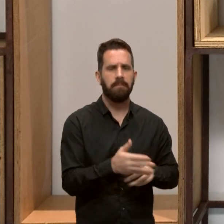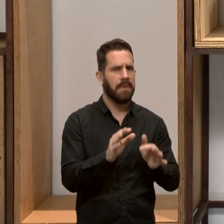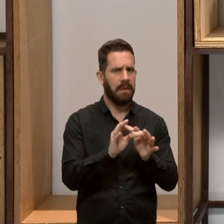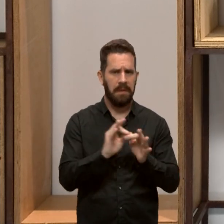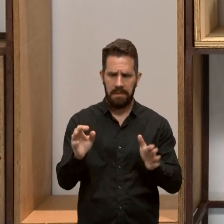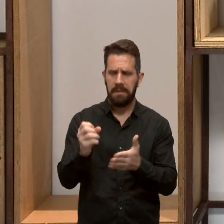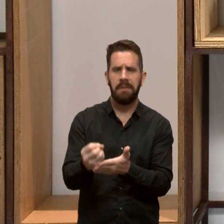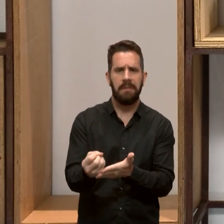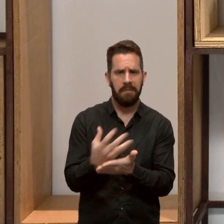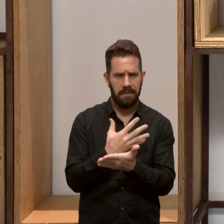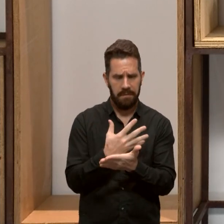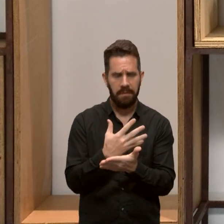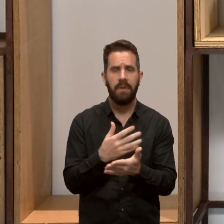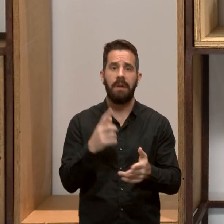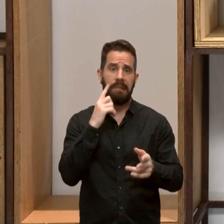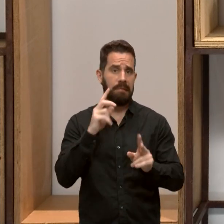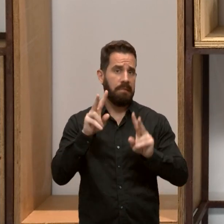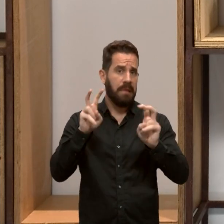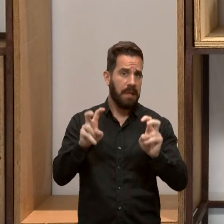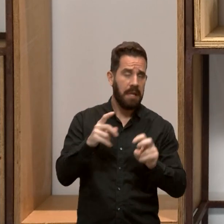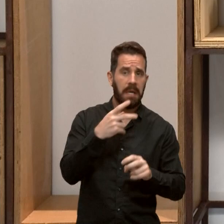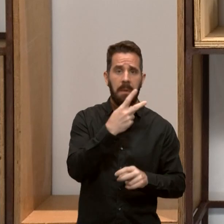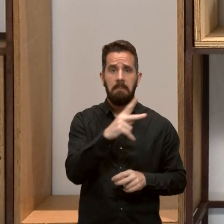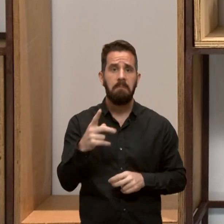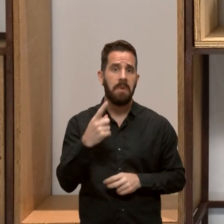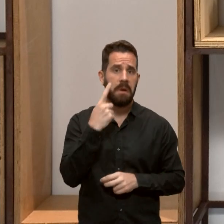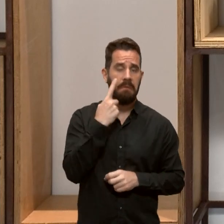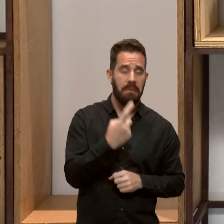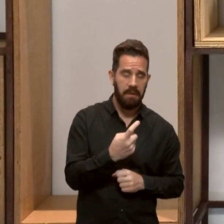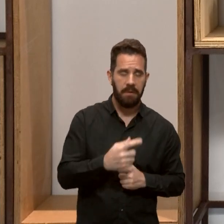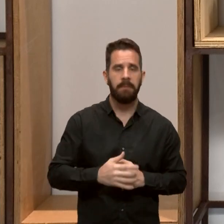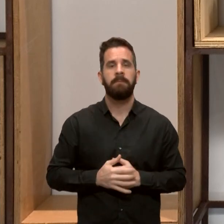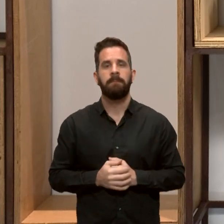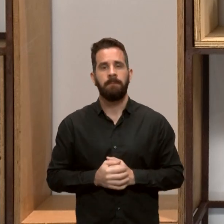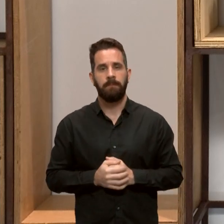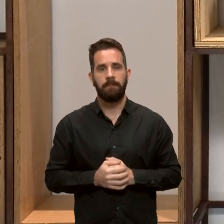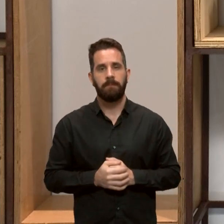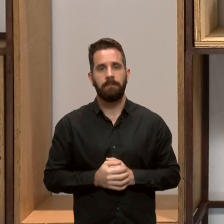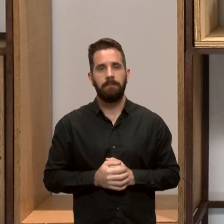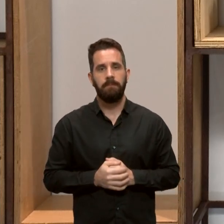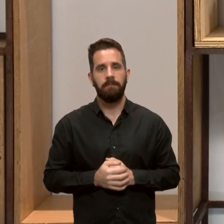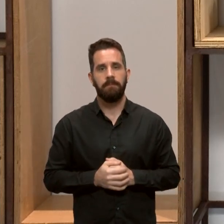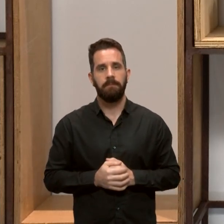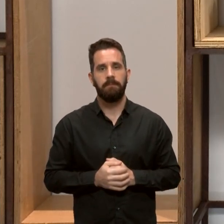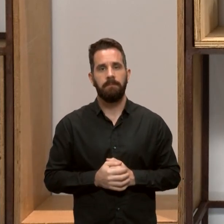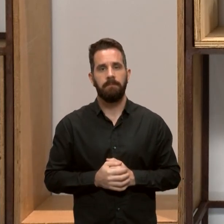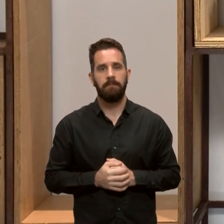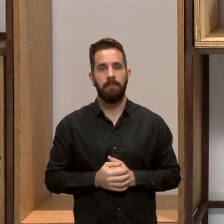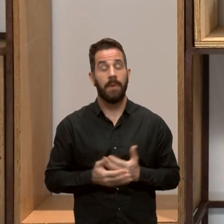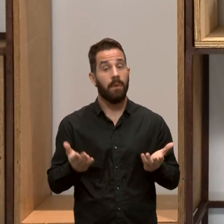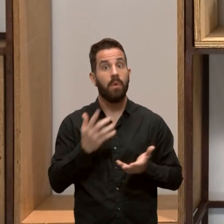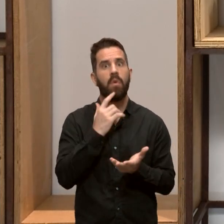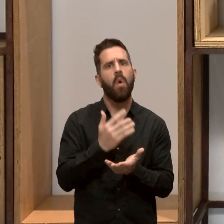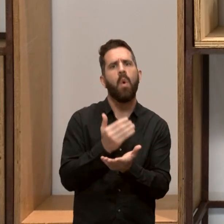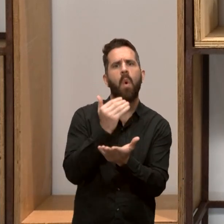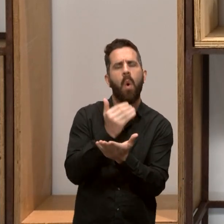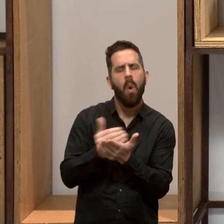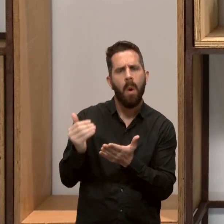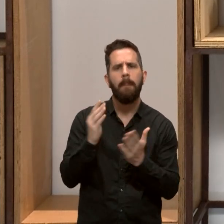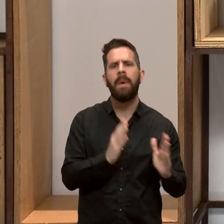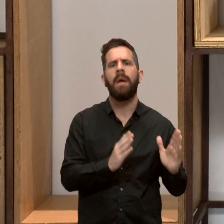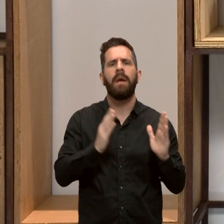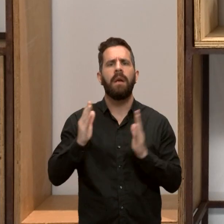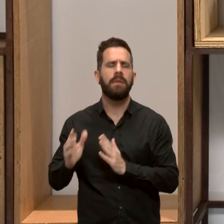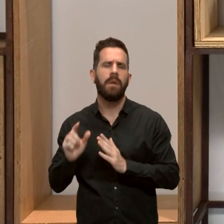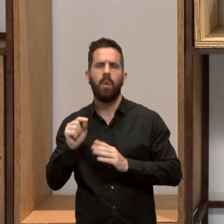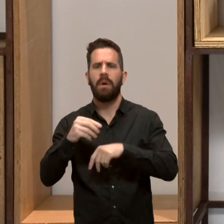629-9181-1406. 629-9181-1406. A gente começa esse bloco com um recado